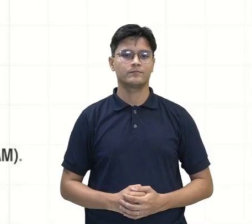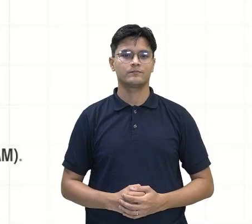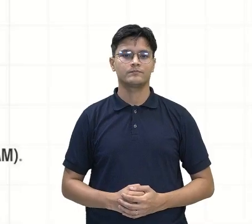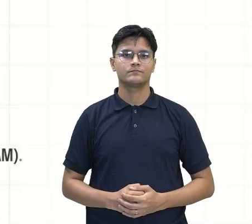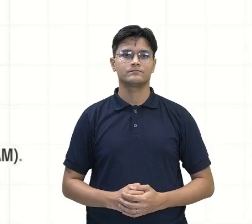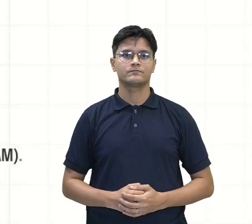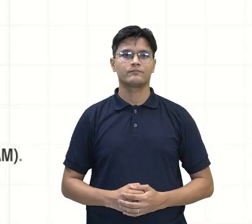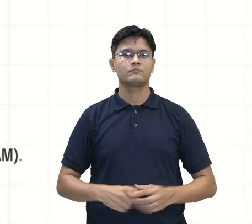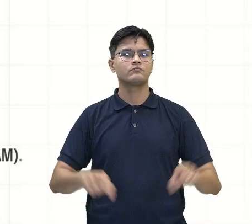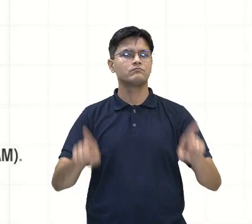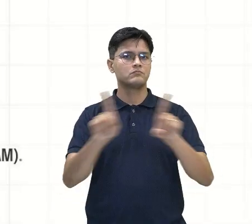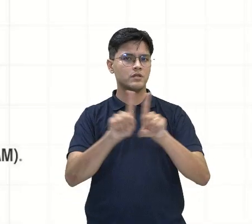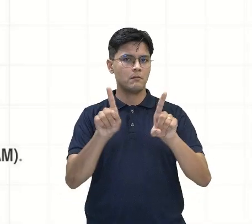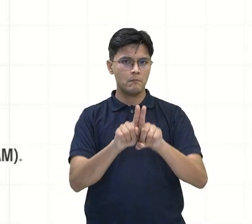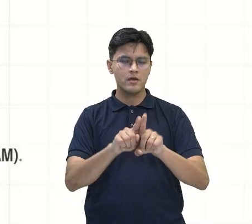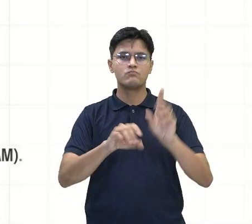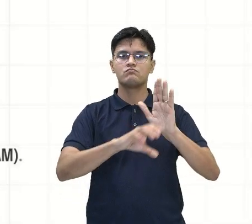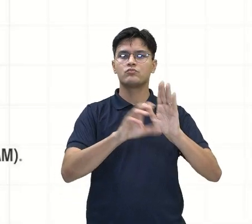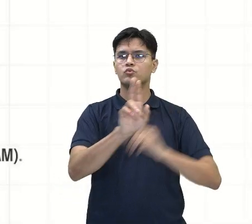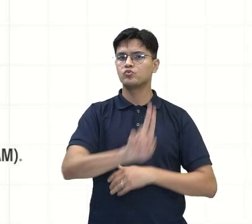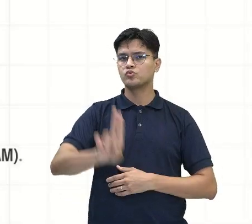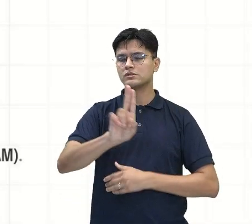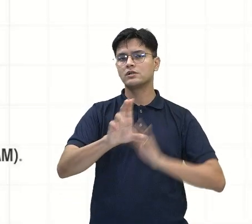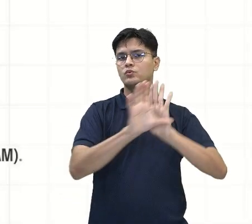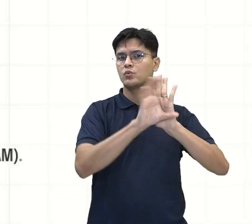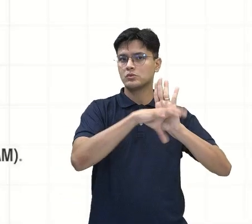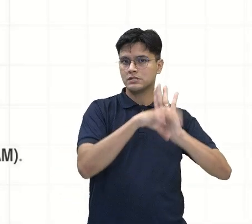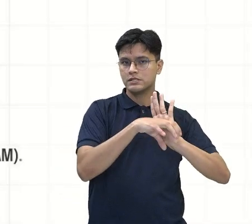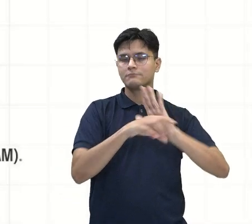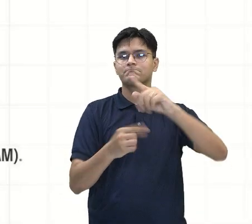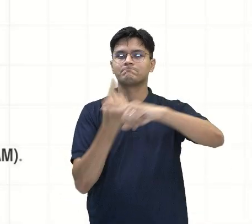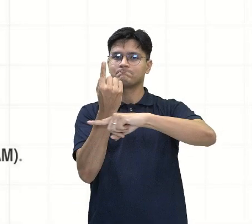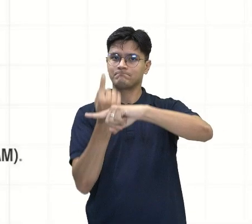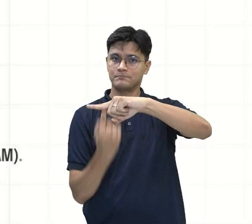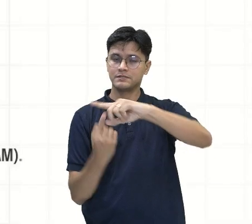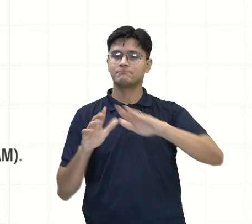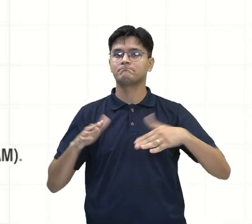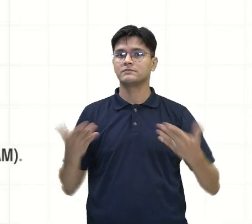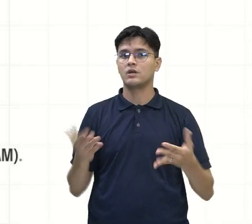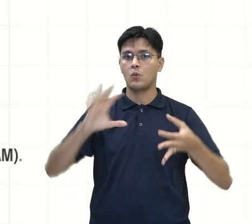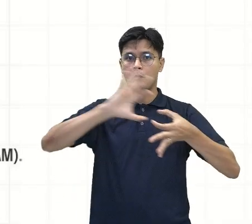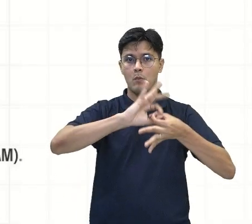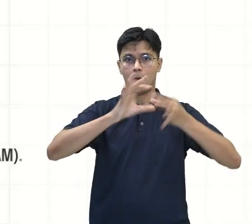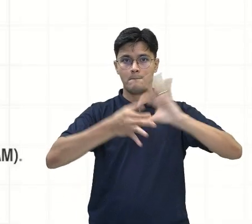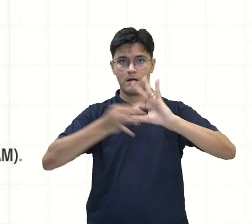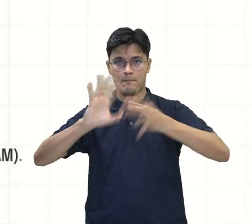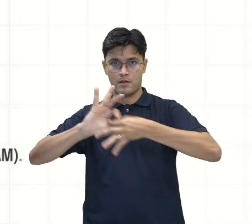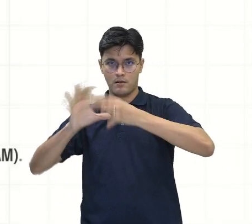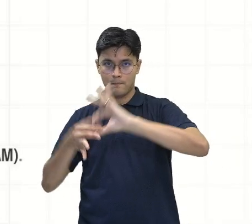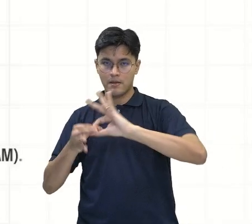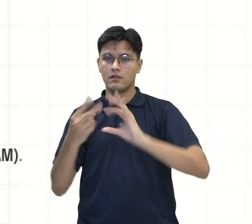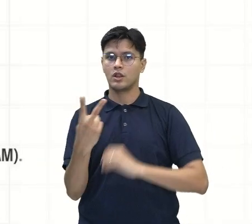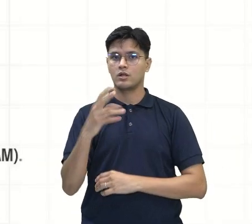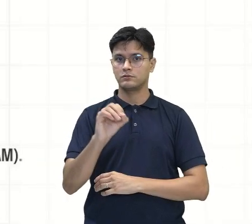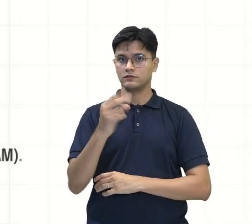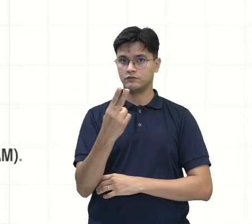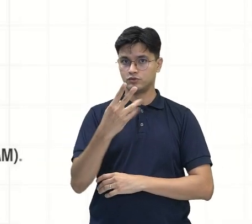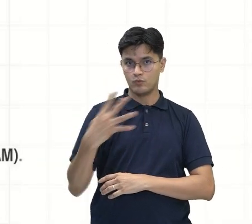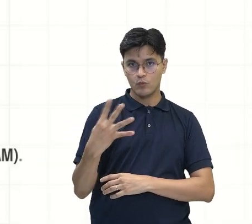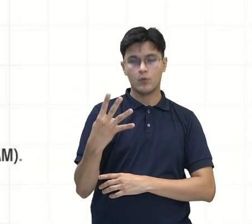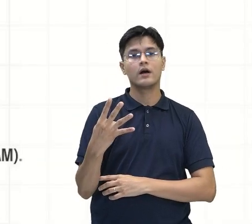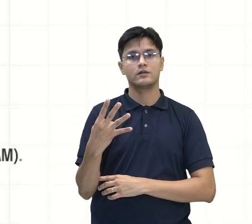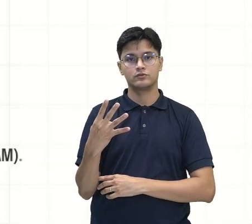envolvendo também aí o conceito de razão. Então, nas Olimpíadas de 2024, a seleção brasileira feminina de vôlei